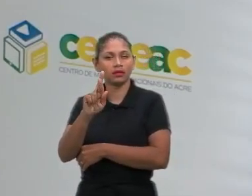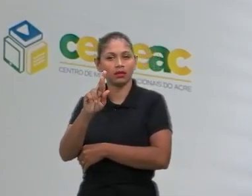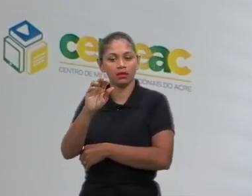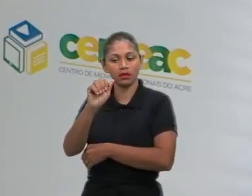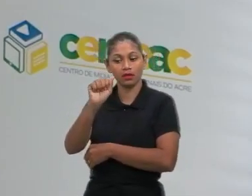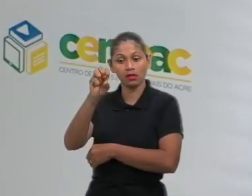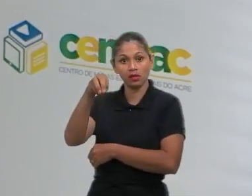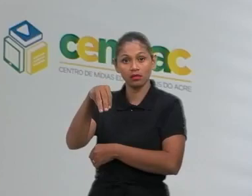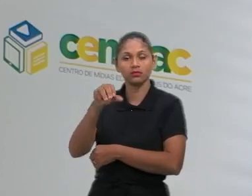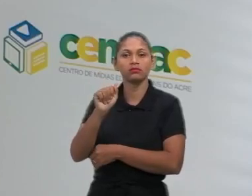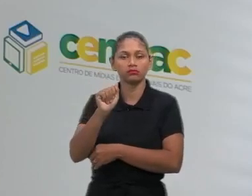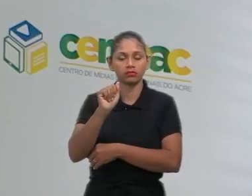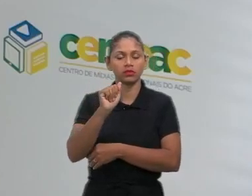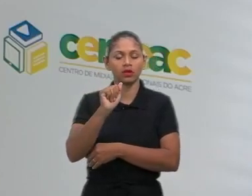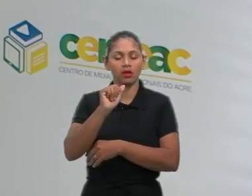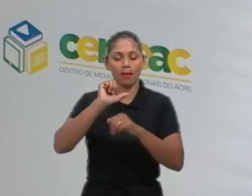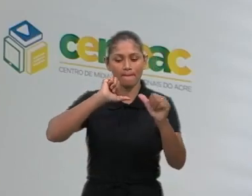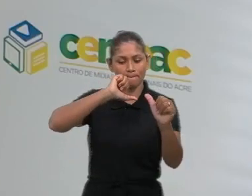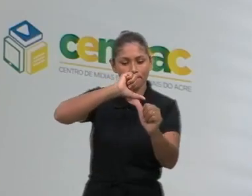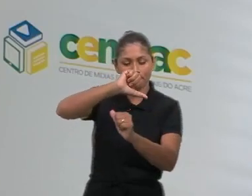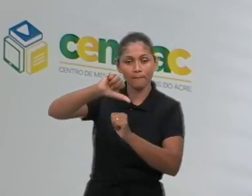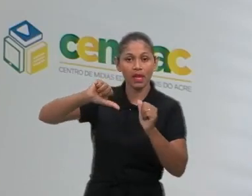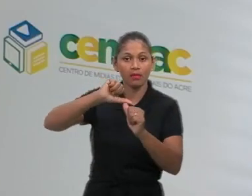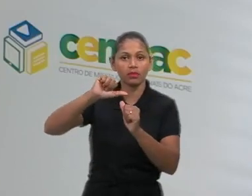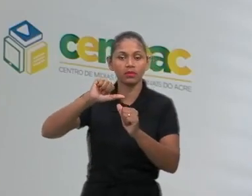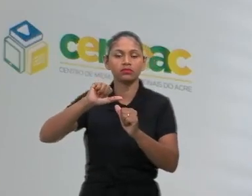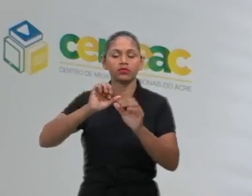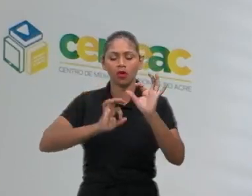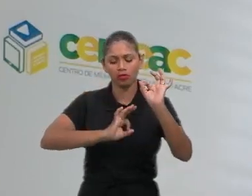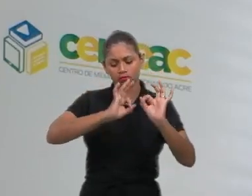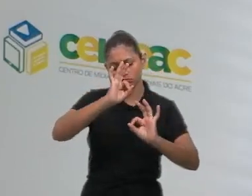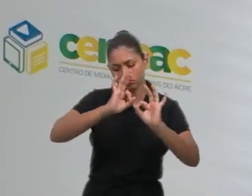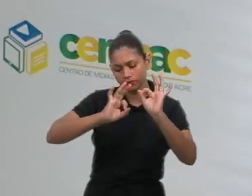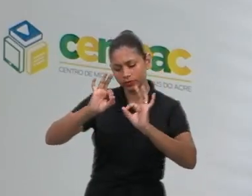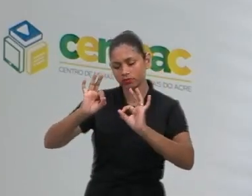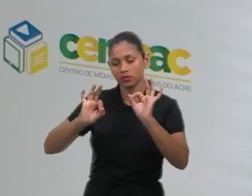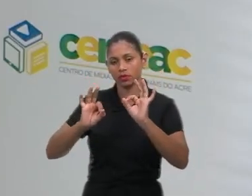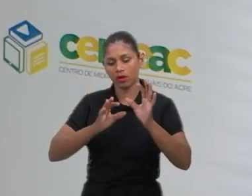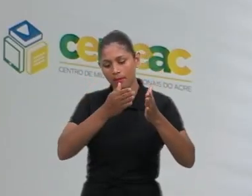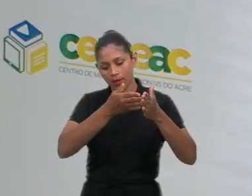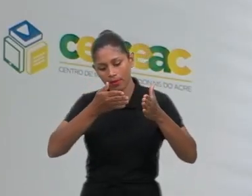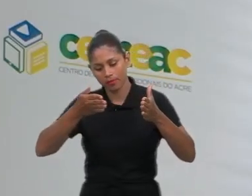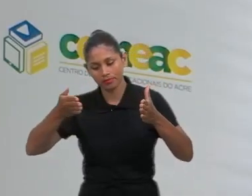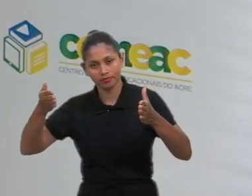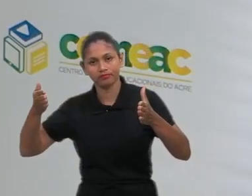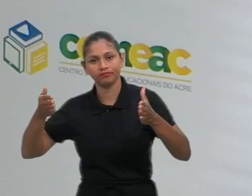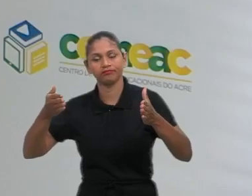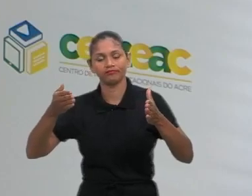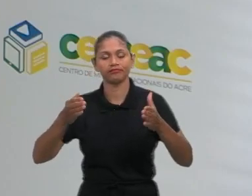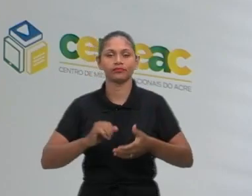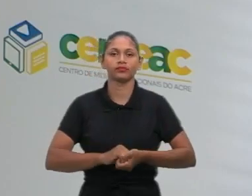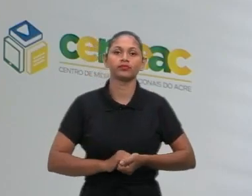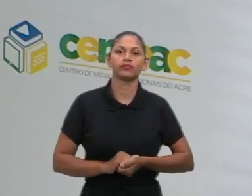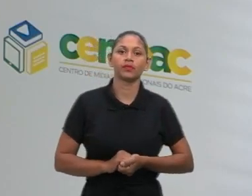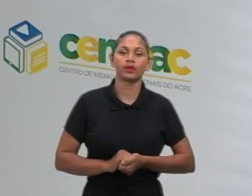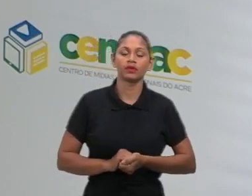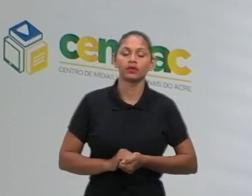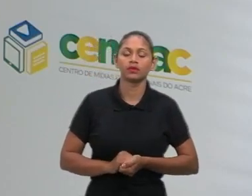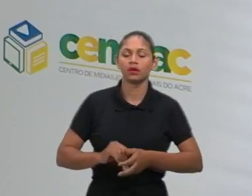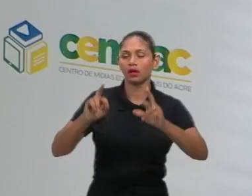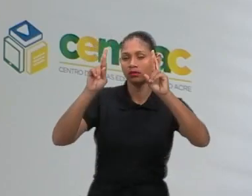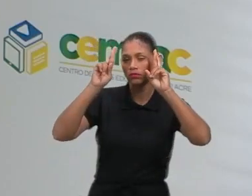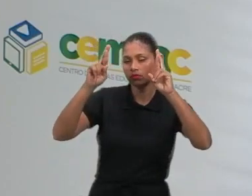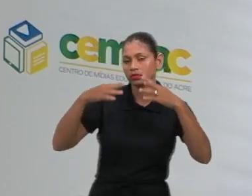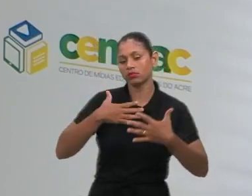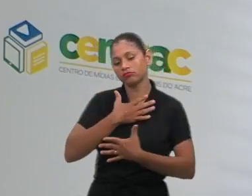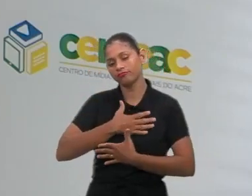entender. Quando você fala permutar, nesse caso, é só organizá-las, né, de forma intercalada e que vai dar tudo certo. Pessoal, espero que vocês tenham